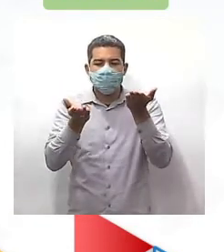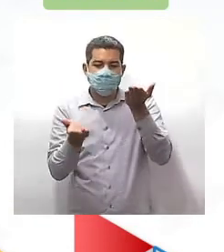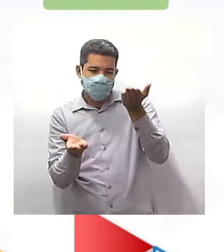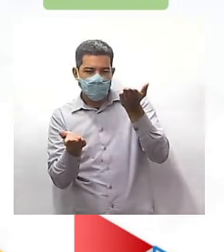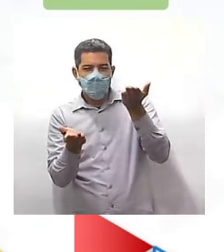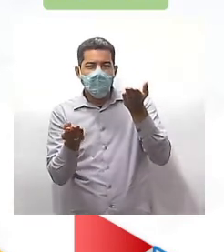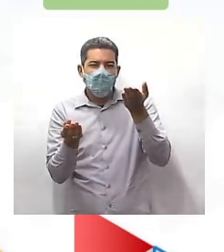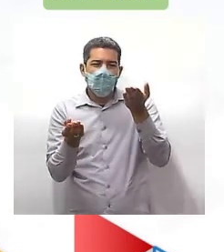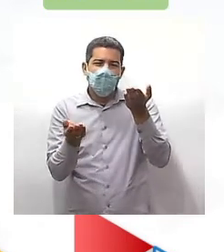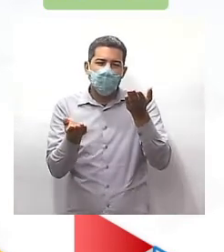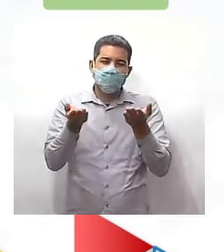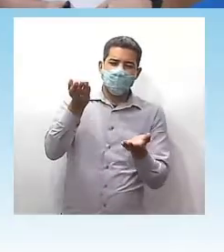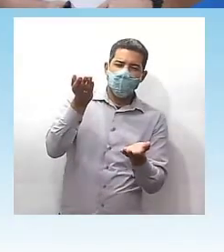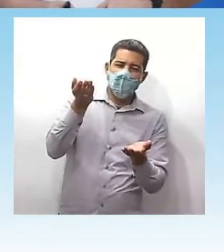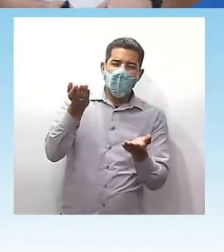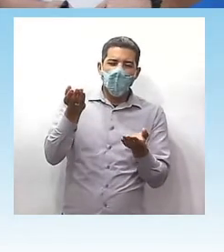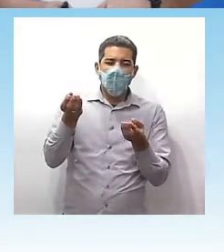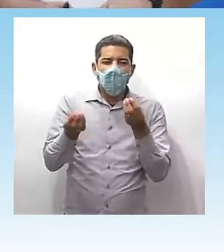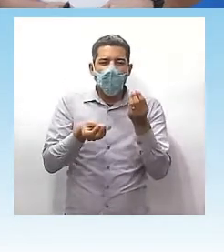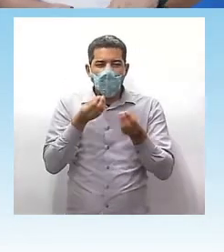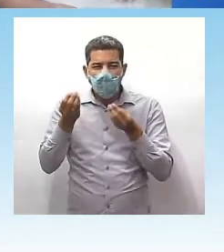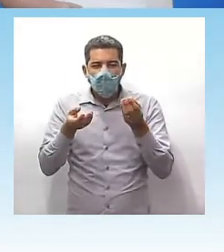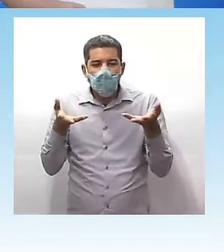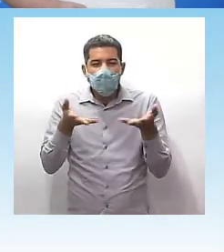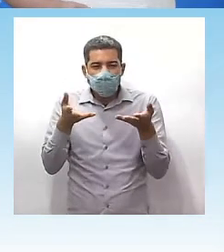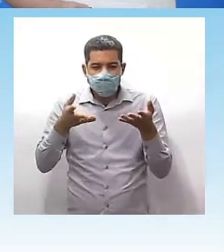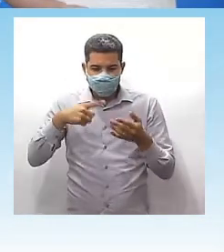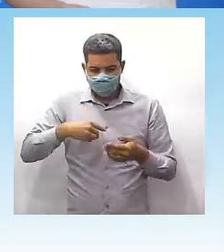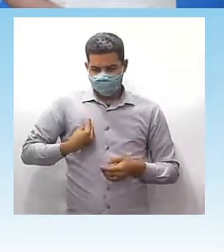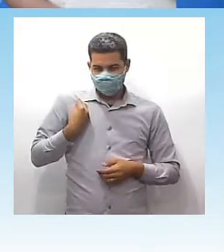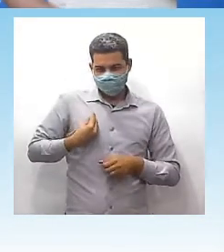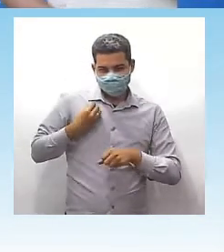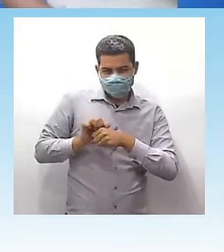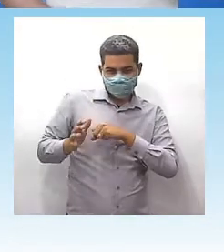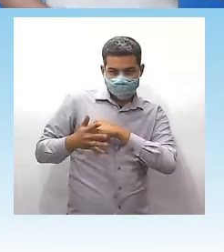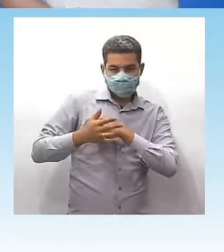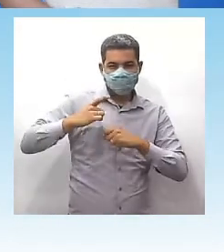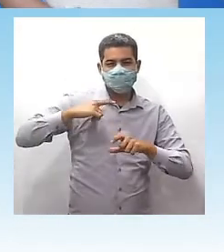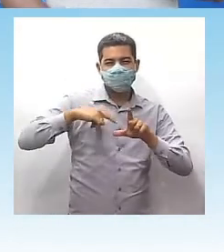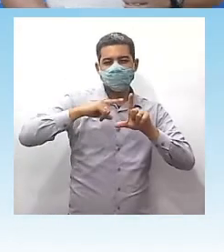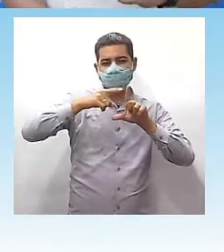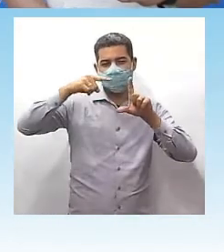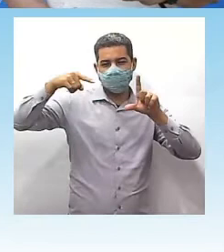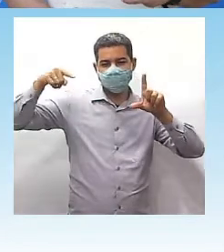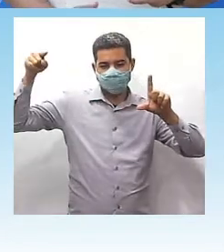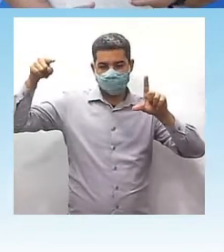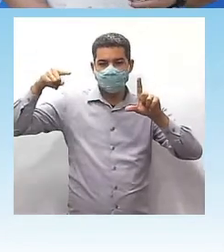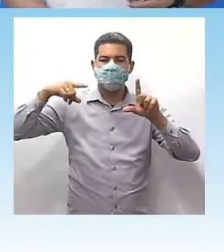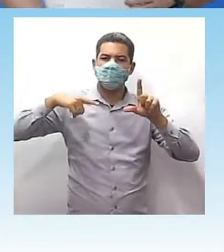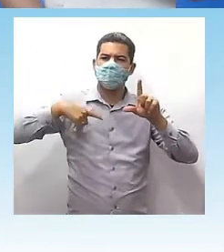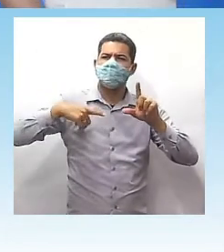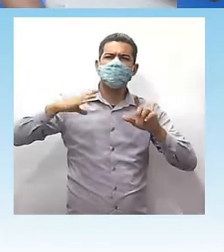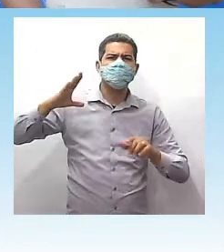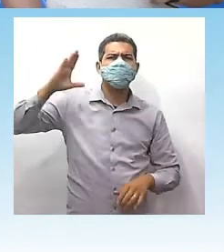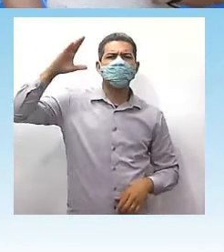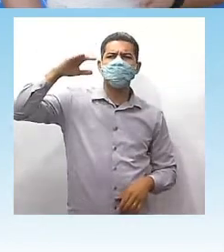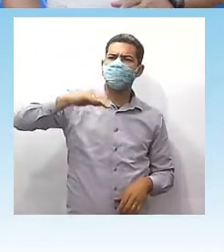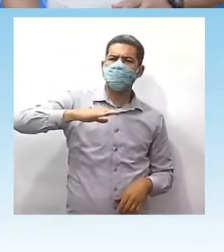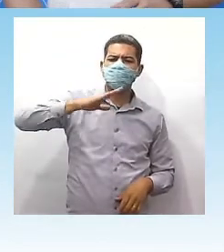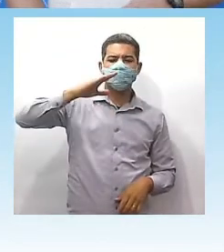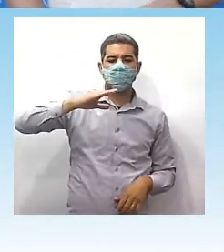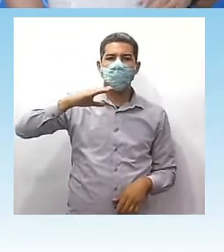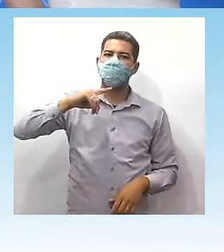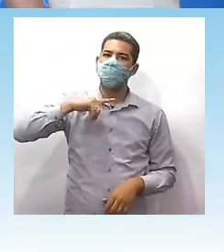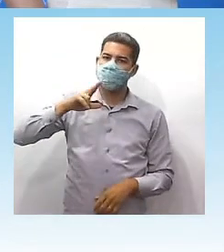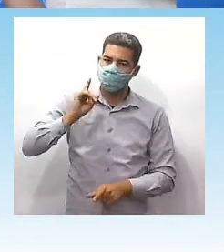importante. Nesse momento de pandemia, nós temos vários gráficos que têm essa particularidade, então fica ligado aí,